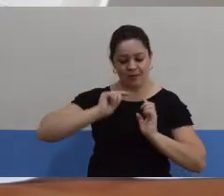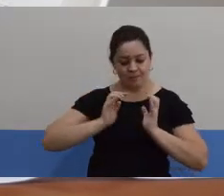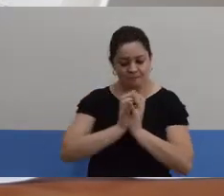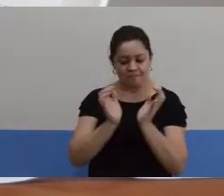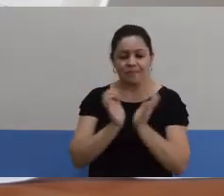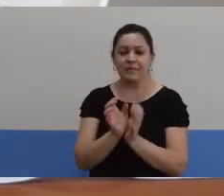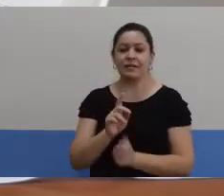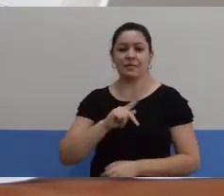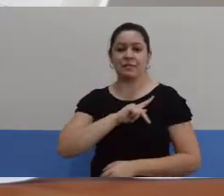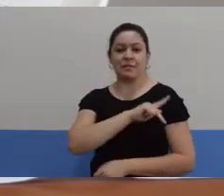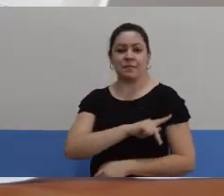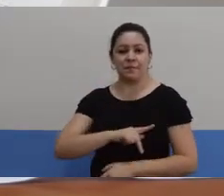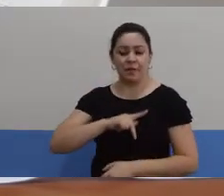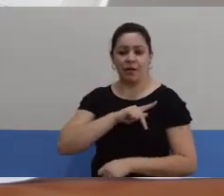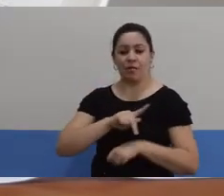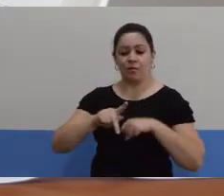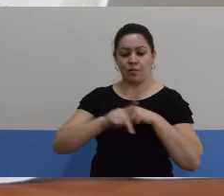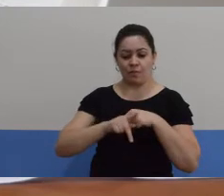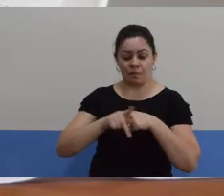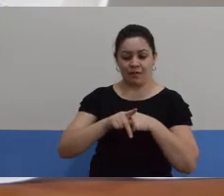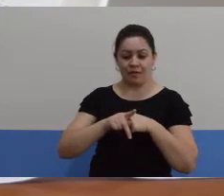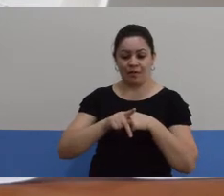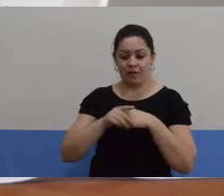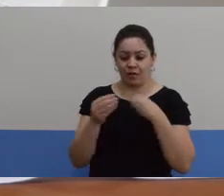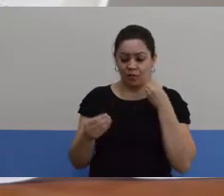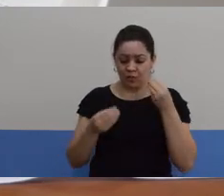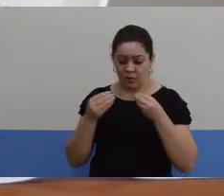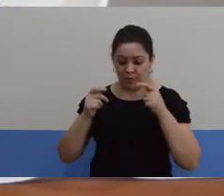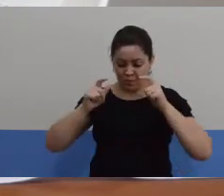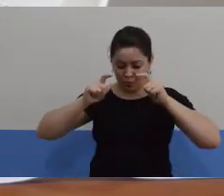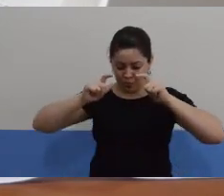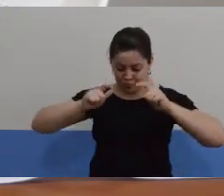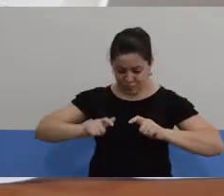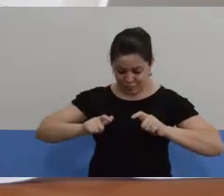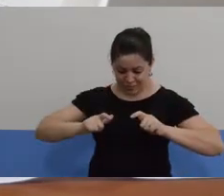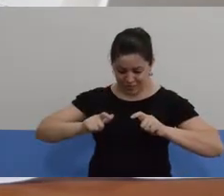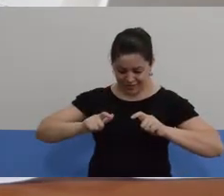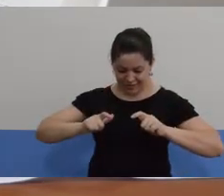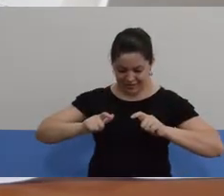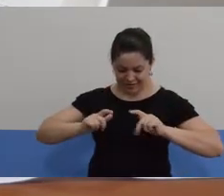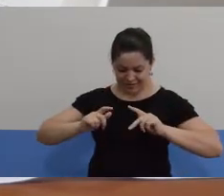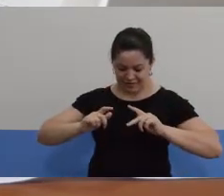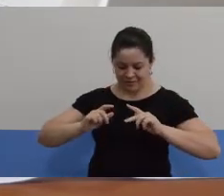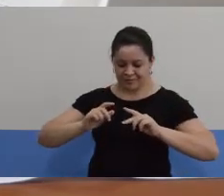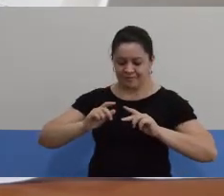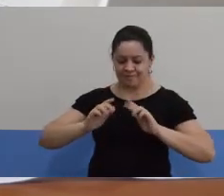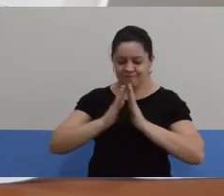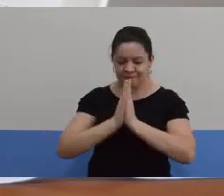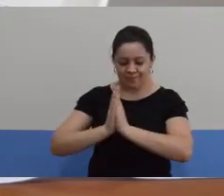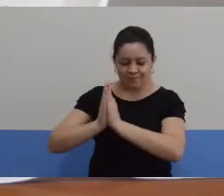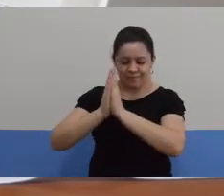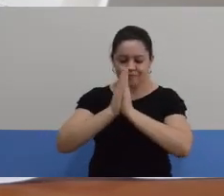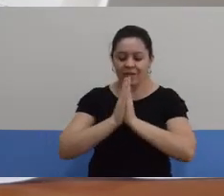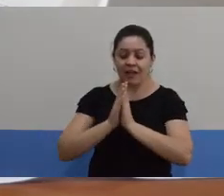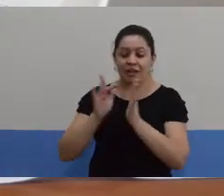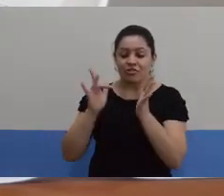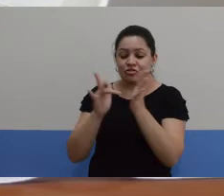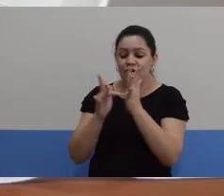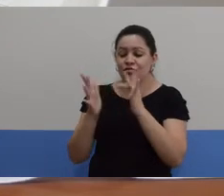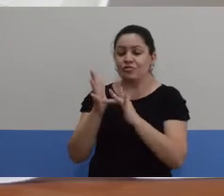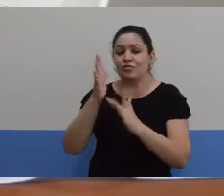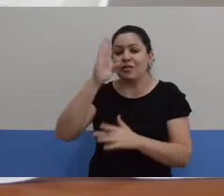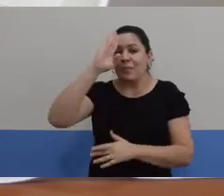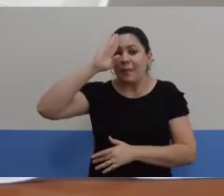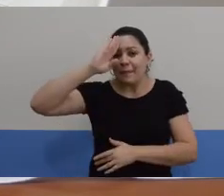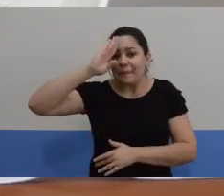Pedro, o edifício espiritual onde Cristo é a pedra angular e nós somos pedras vivas. Pedra